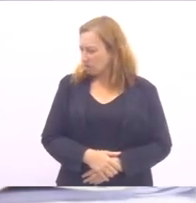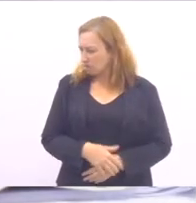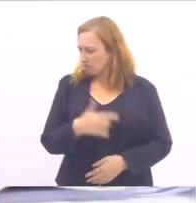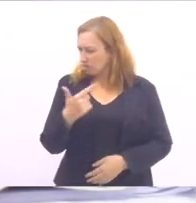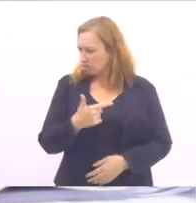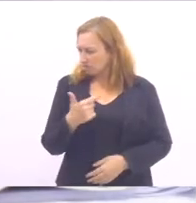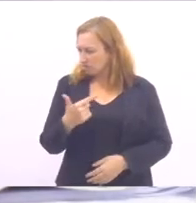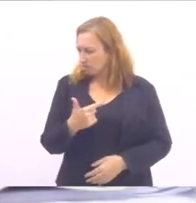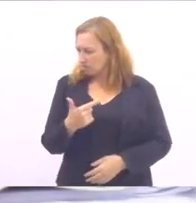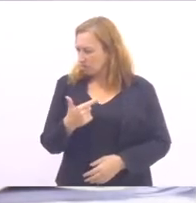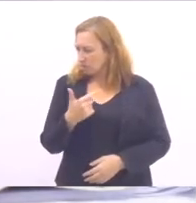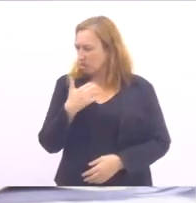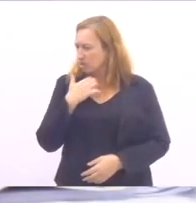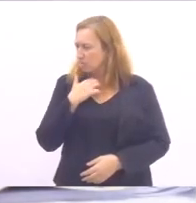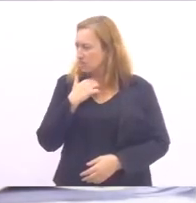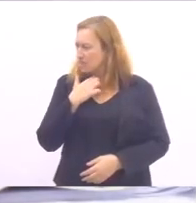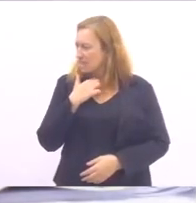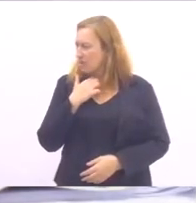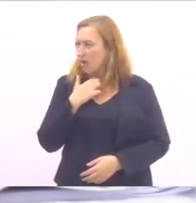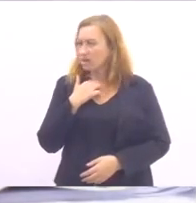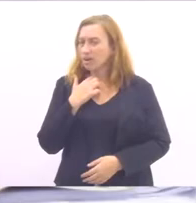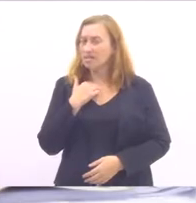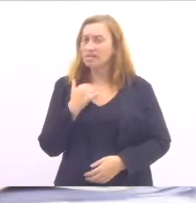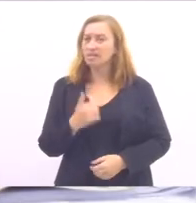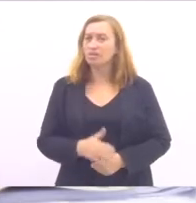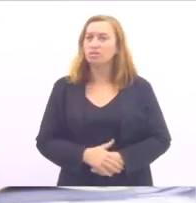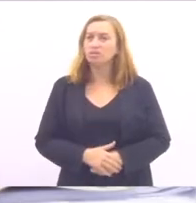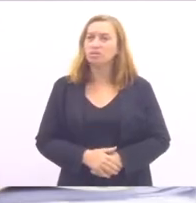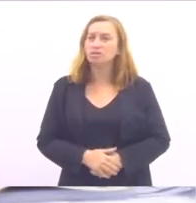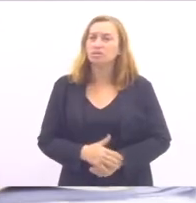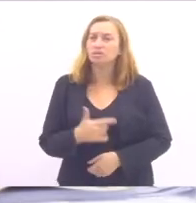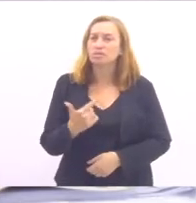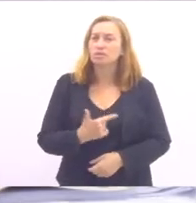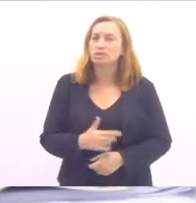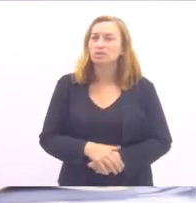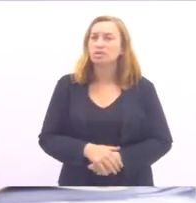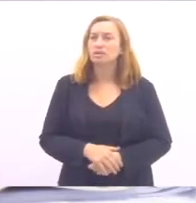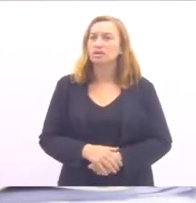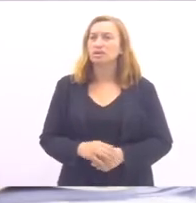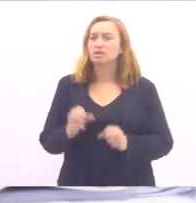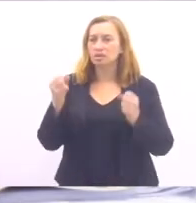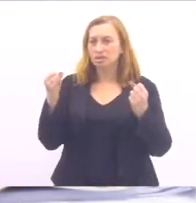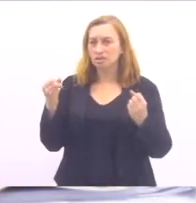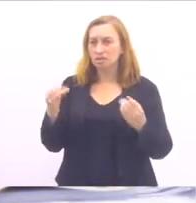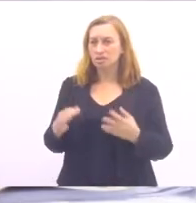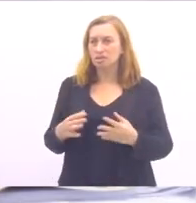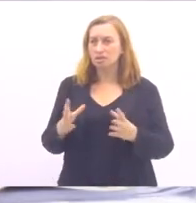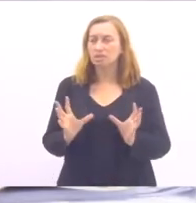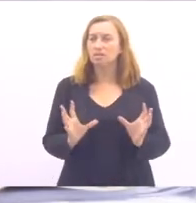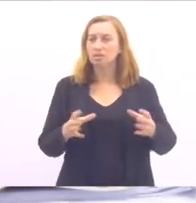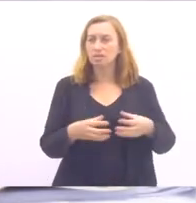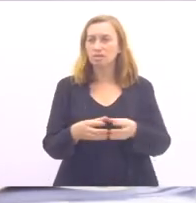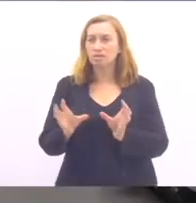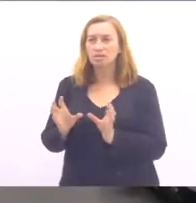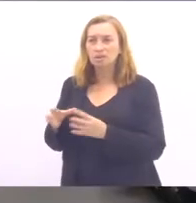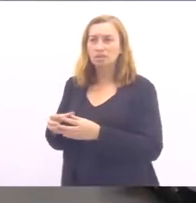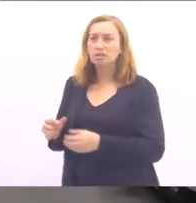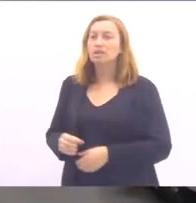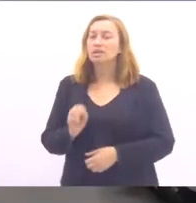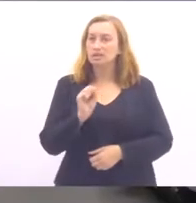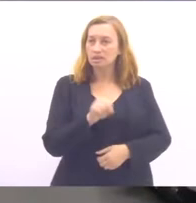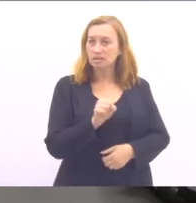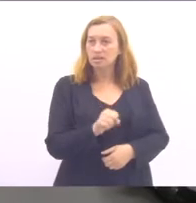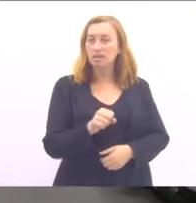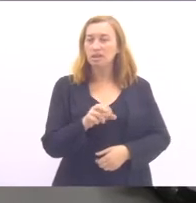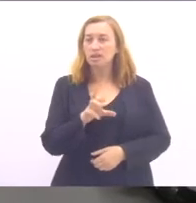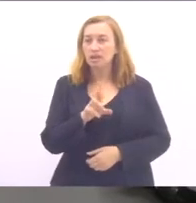Recicla RJ. CEAS e pergunta de esclarecimento das cooperativas. Claro. Recicla